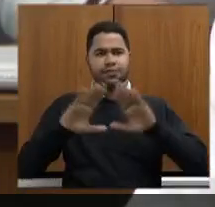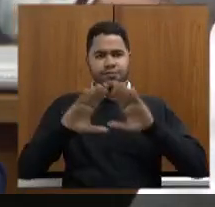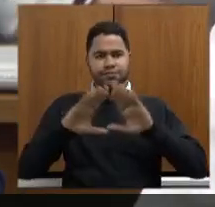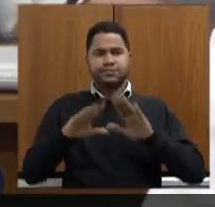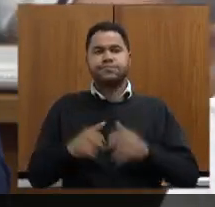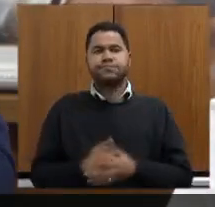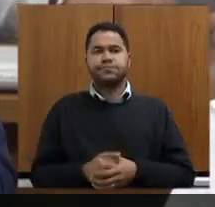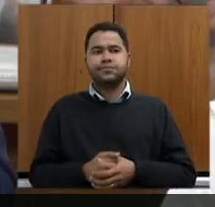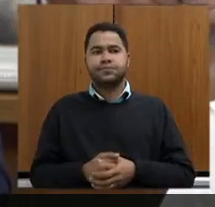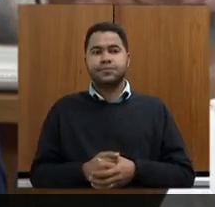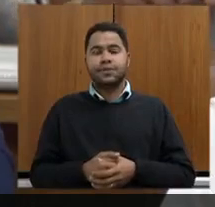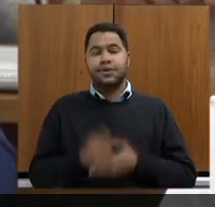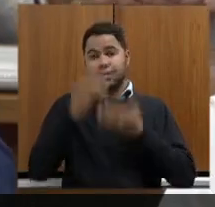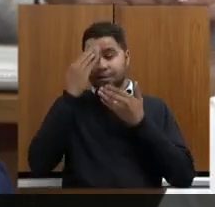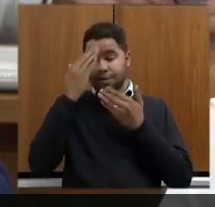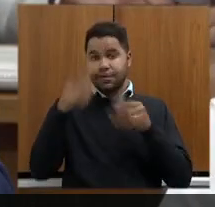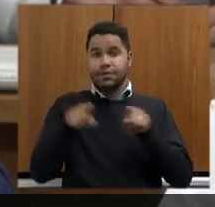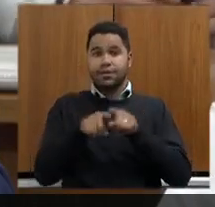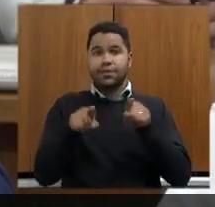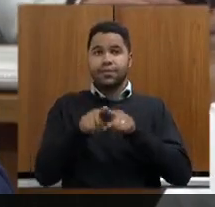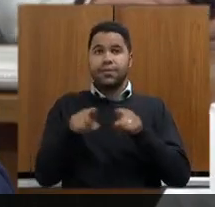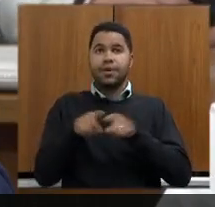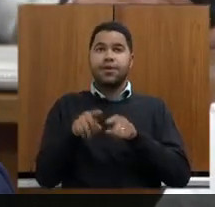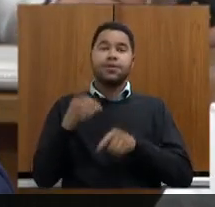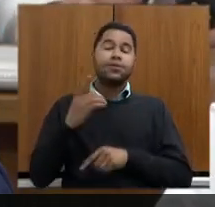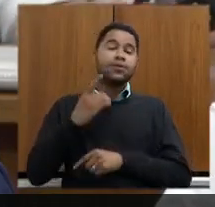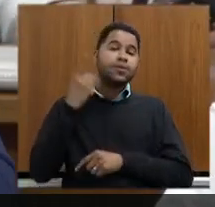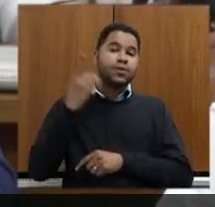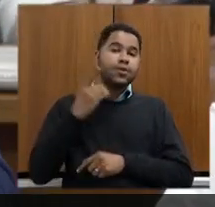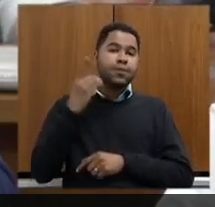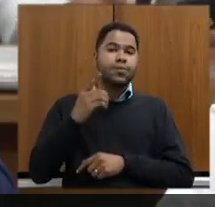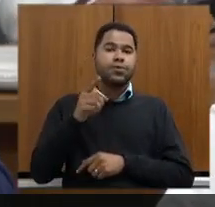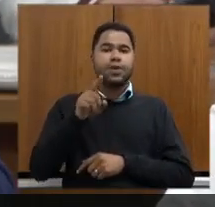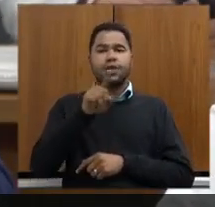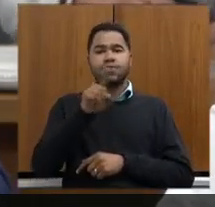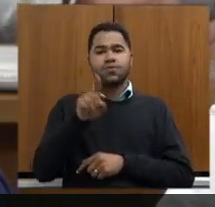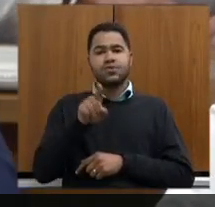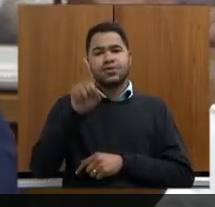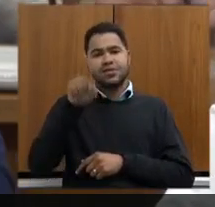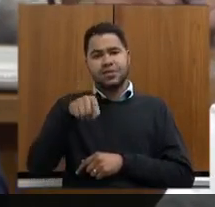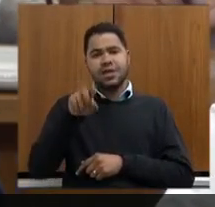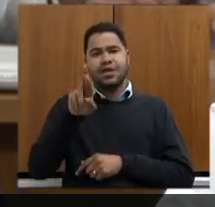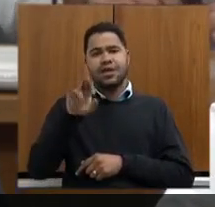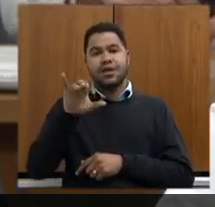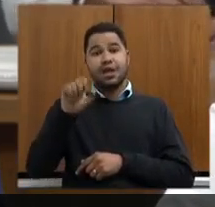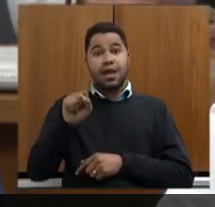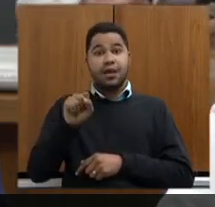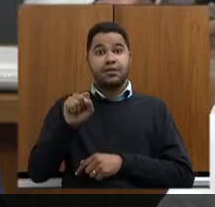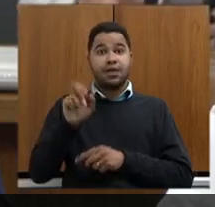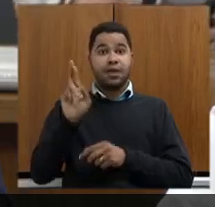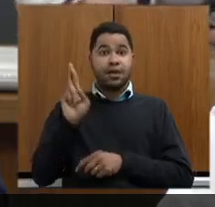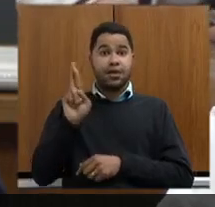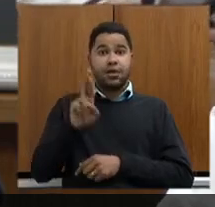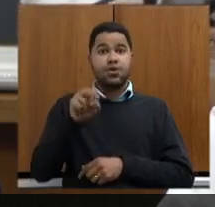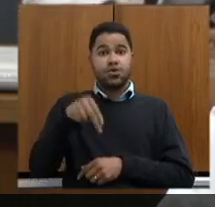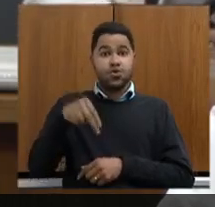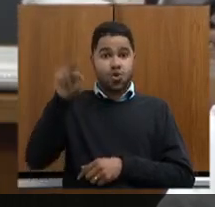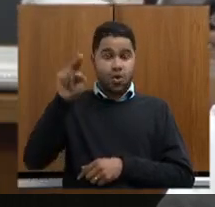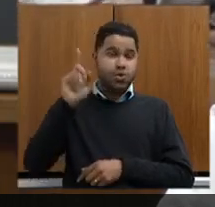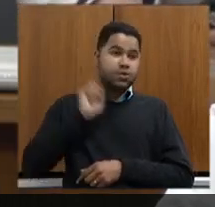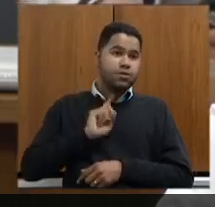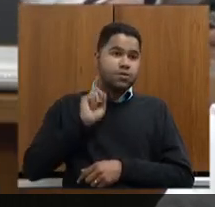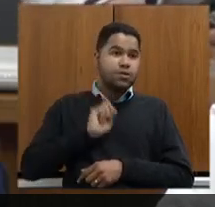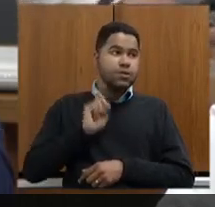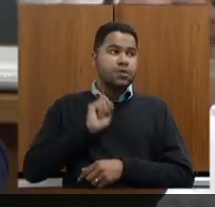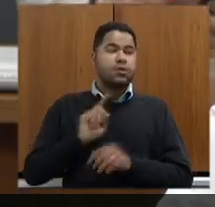Legislativa agradecer também as palavras do deputado Zé Reis nós representante do Norte de mim era sempre muito